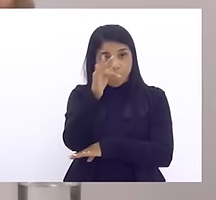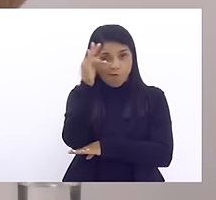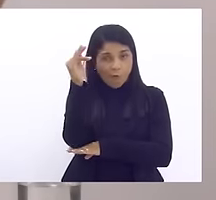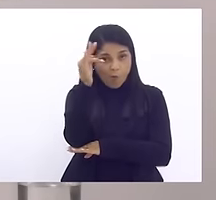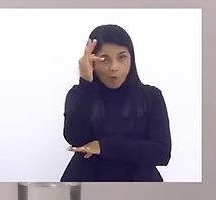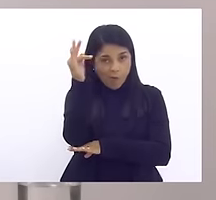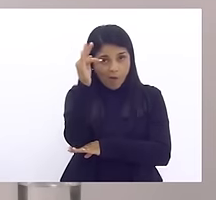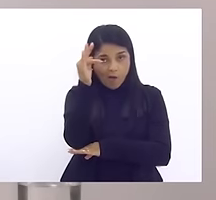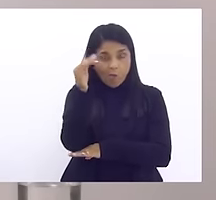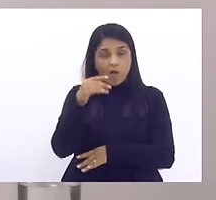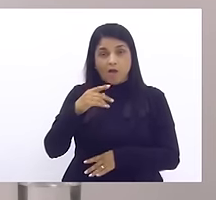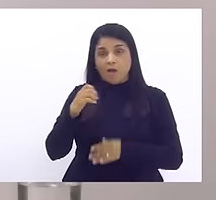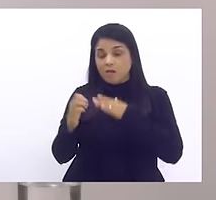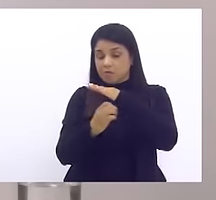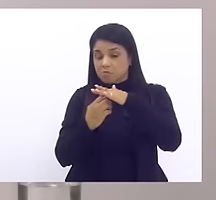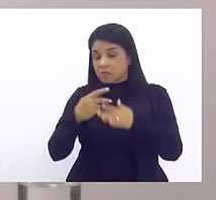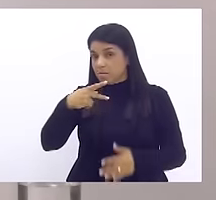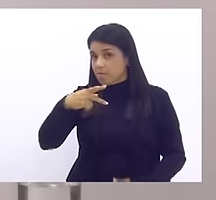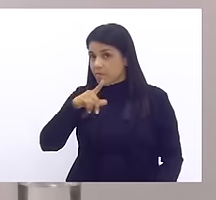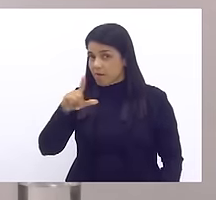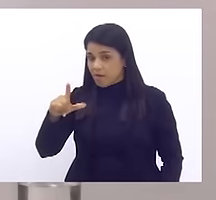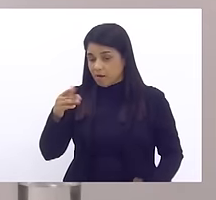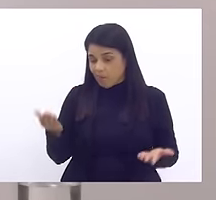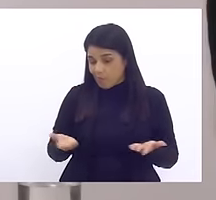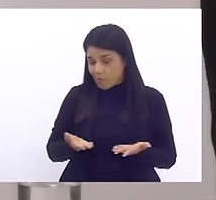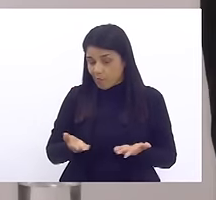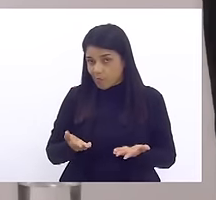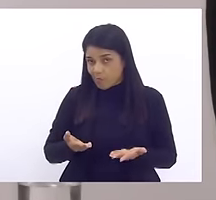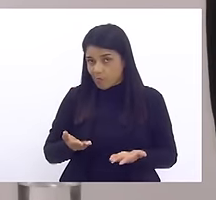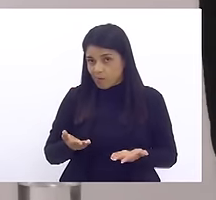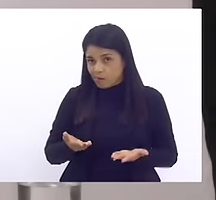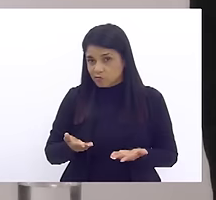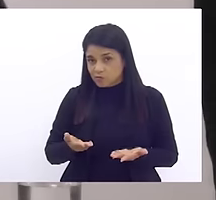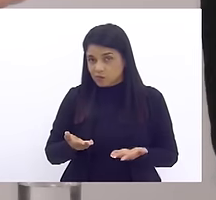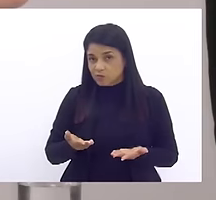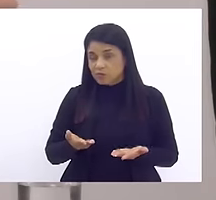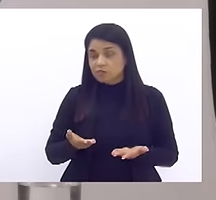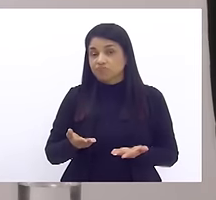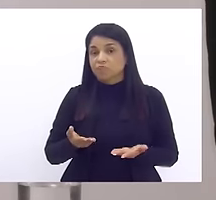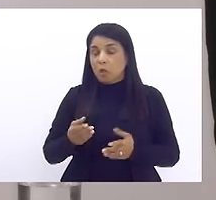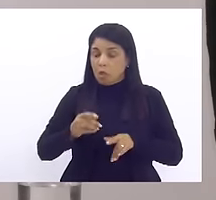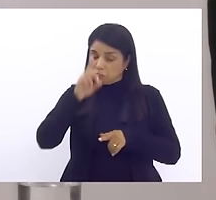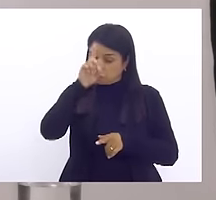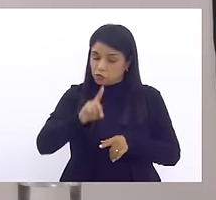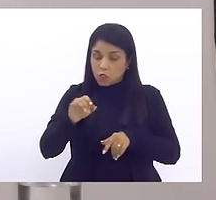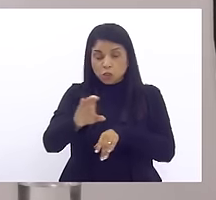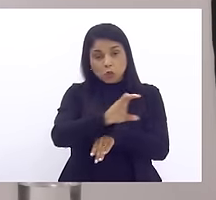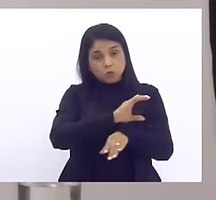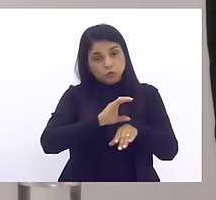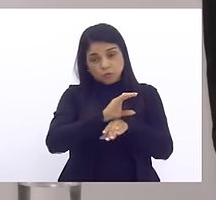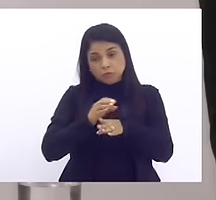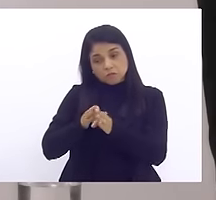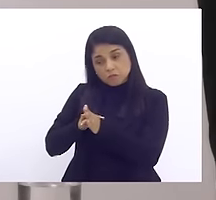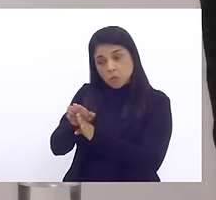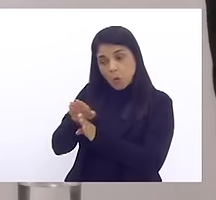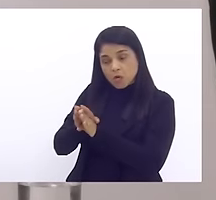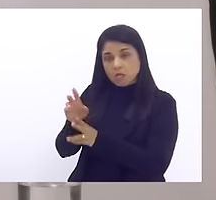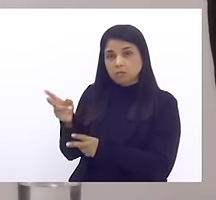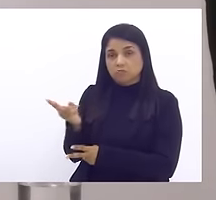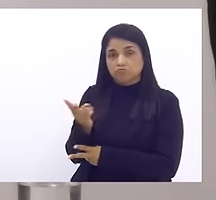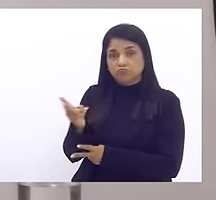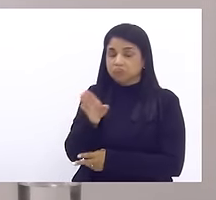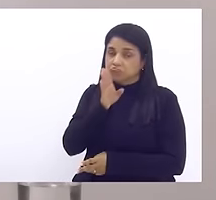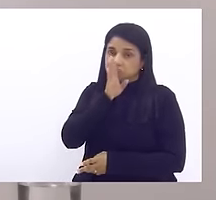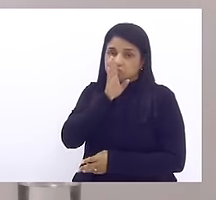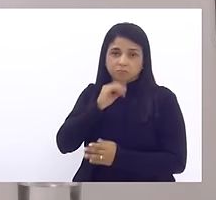pelo qual a pele está aqui acho que ficou Claro para o senhor e é direito constitucional do Senhor oriental os seus clientes permanecerem